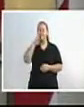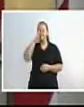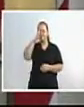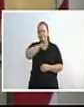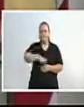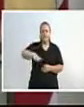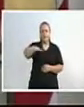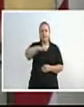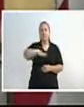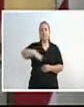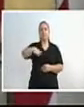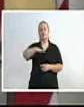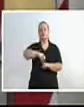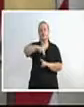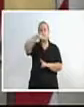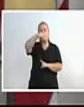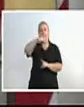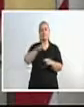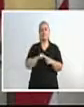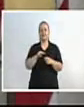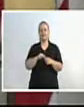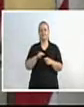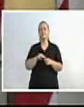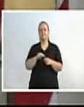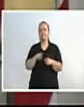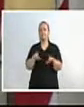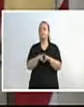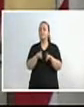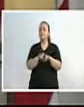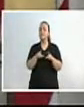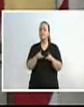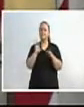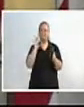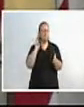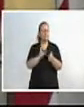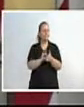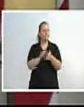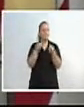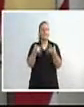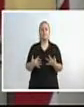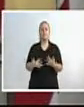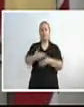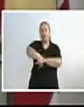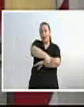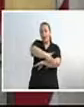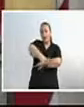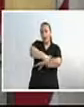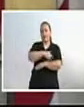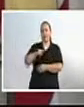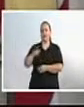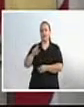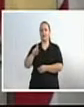região norte do município. Quero me referir exatamente à rua Guilherme Scharf, que nós